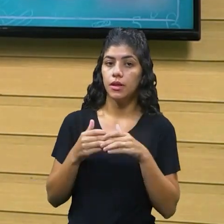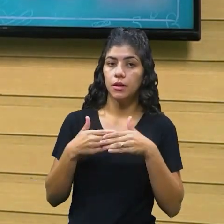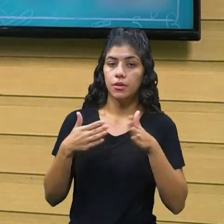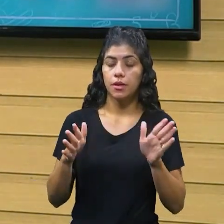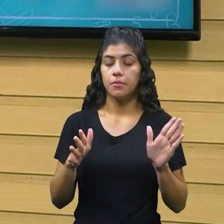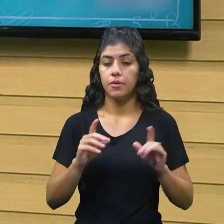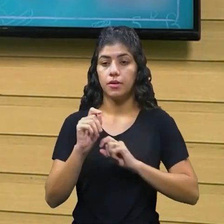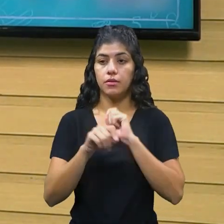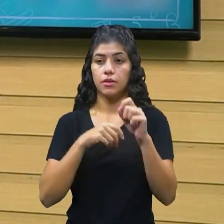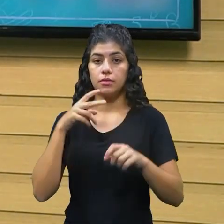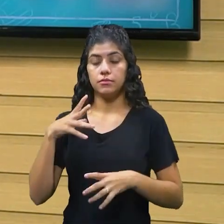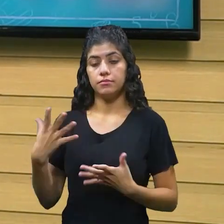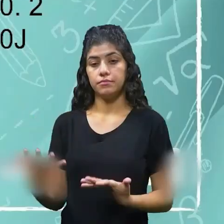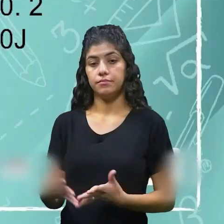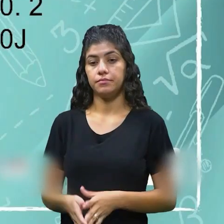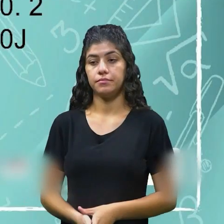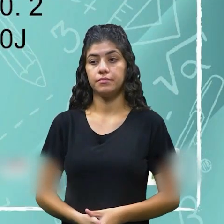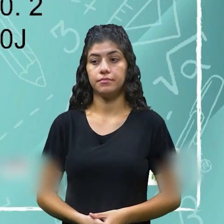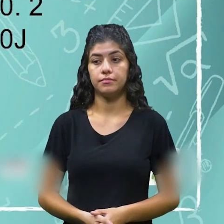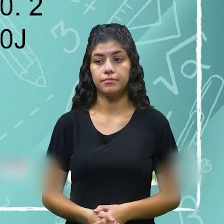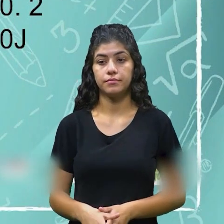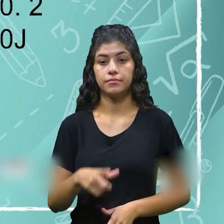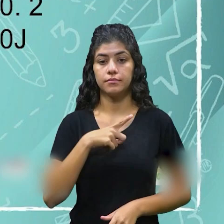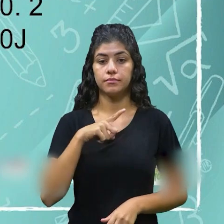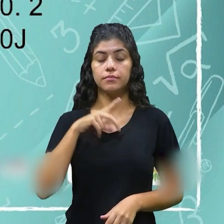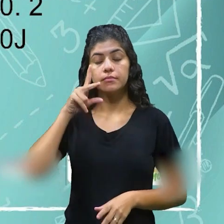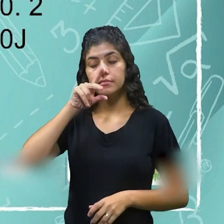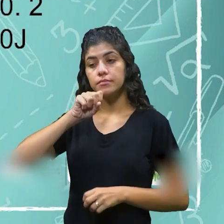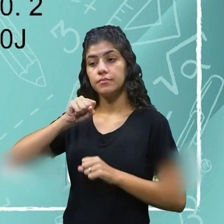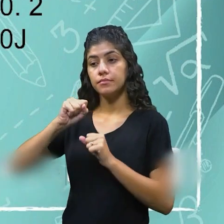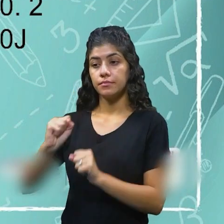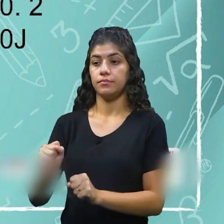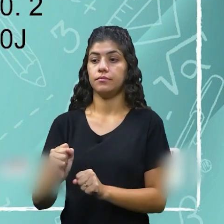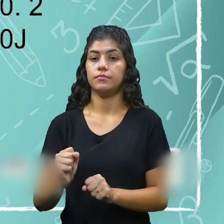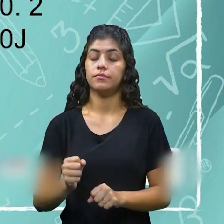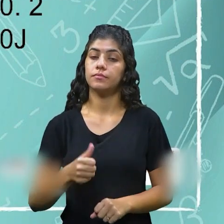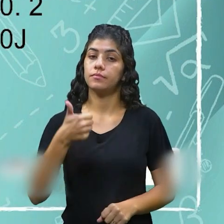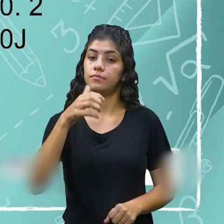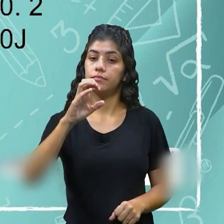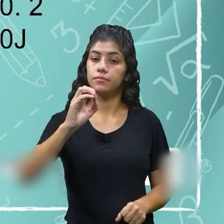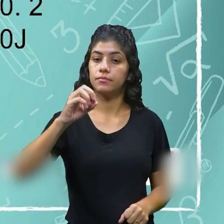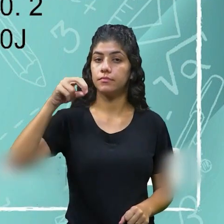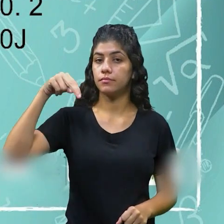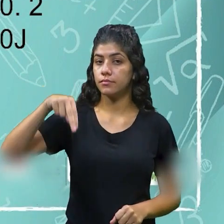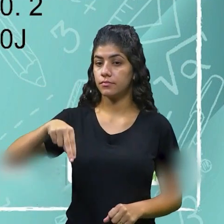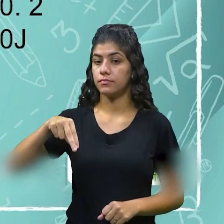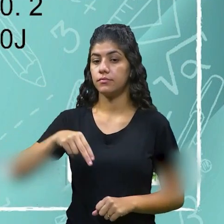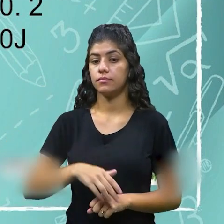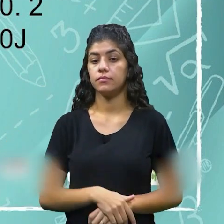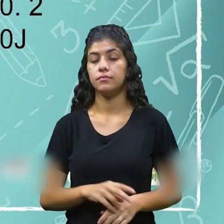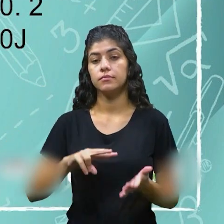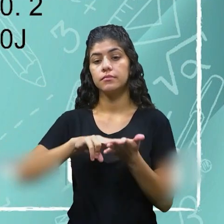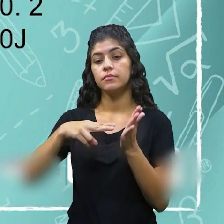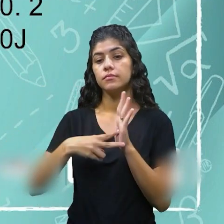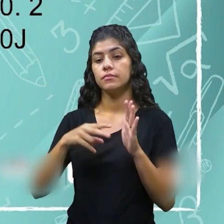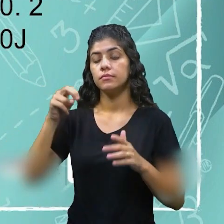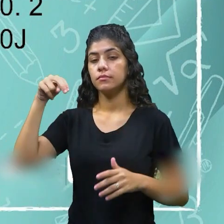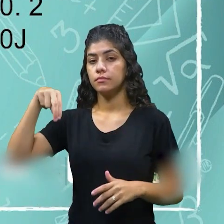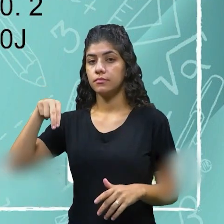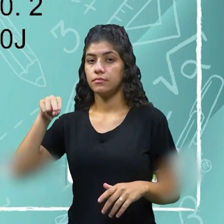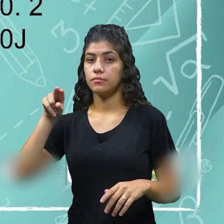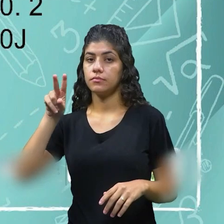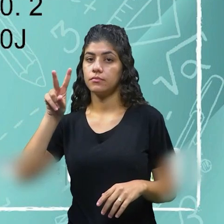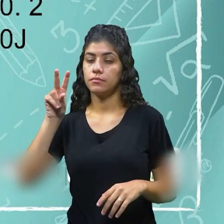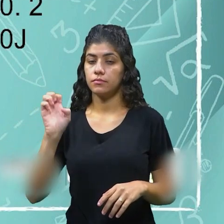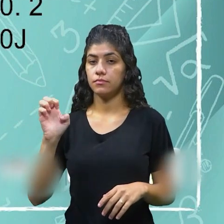desempenhar essa fórmula, né? Então você tem aqui força, a força de 10 N, esse N significa newtons, né?